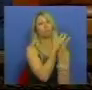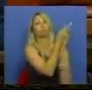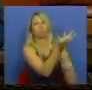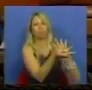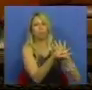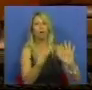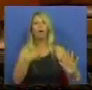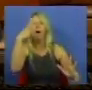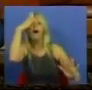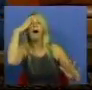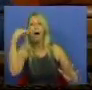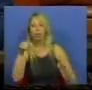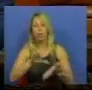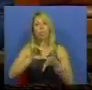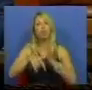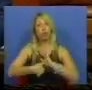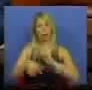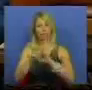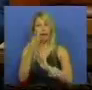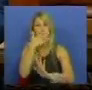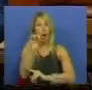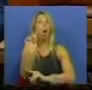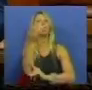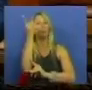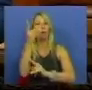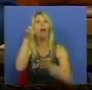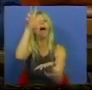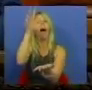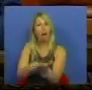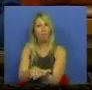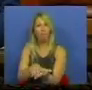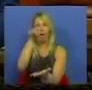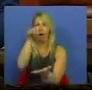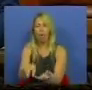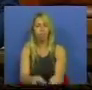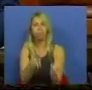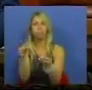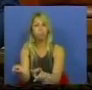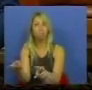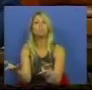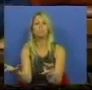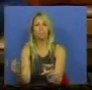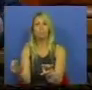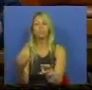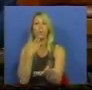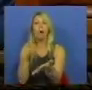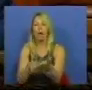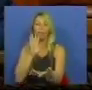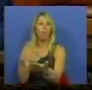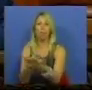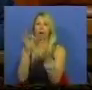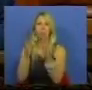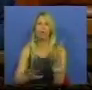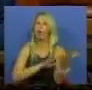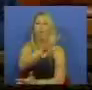que este projeto de lei, a ser aprovado, se transformaria num motivo de maior confusão